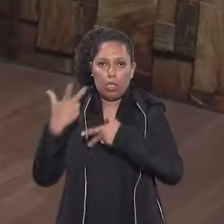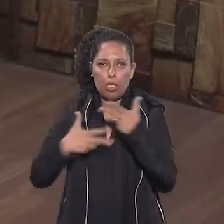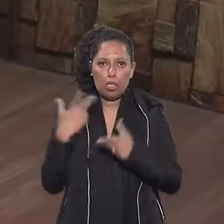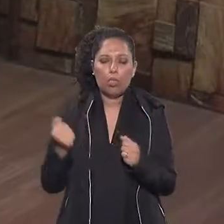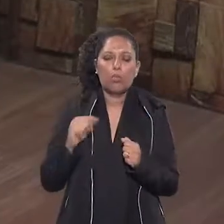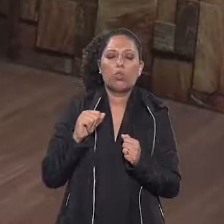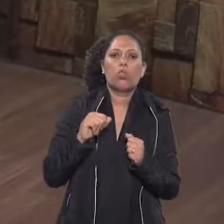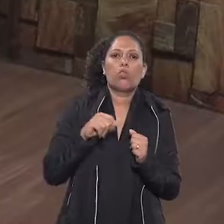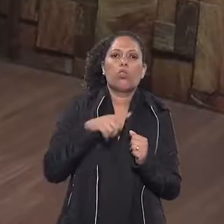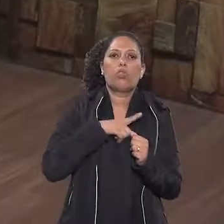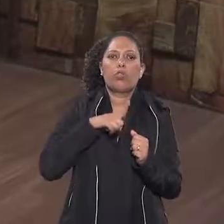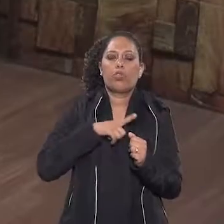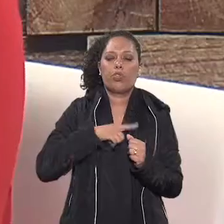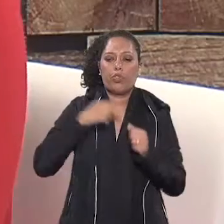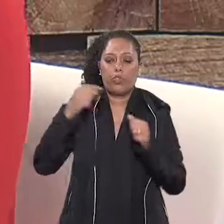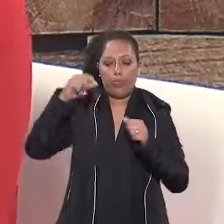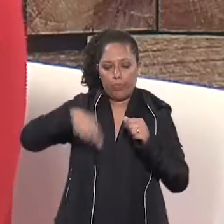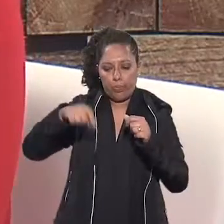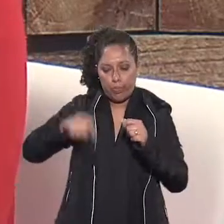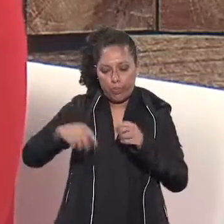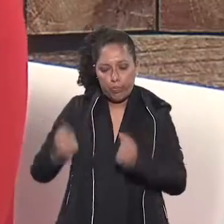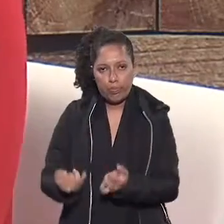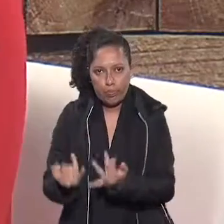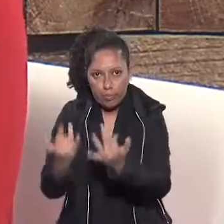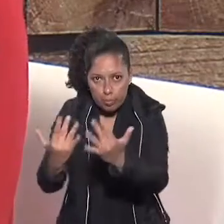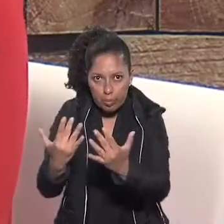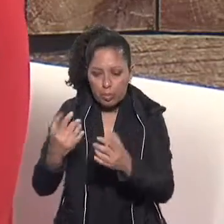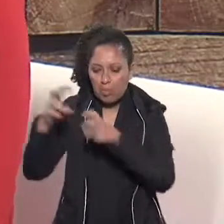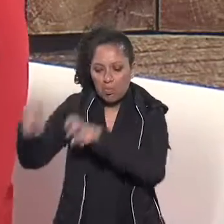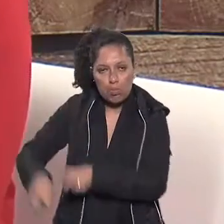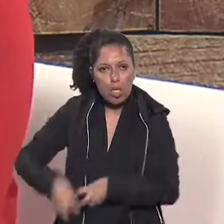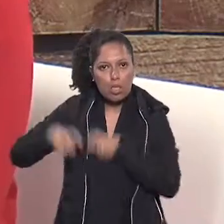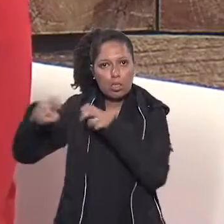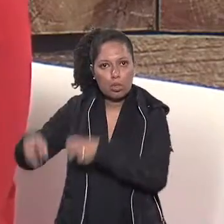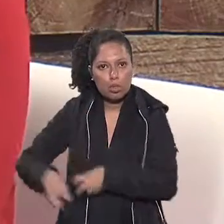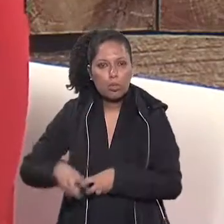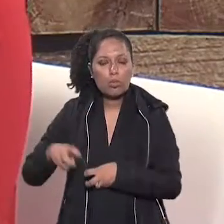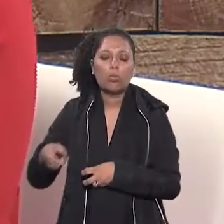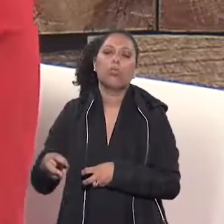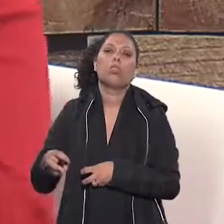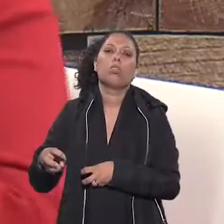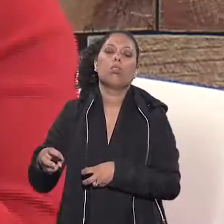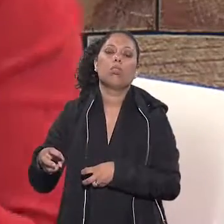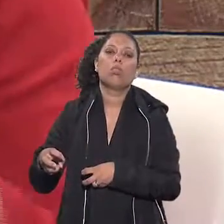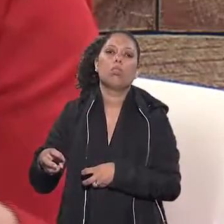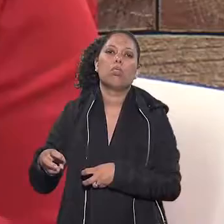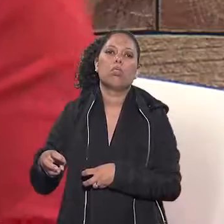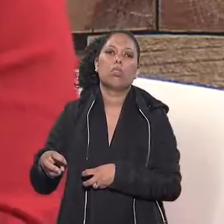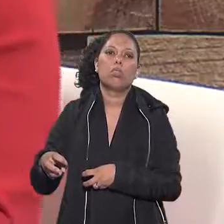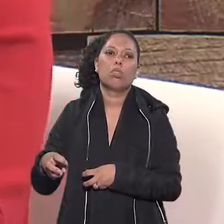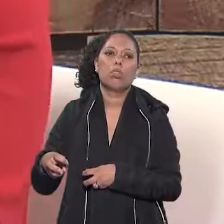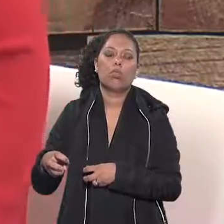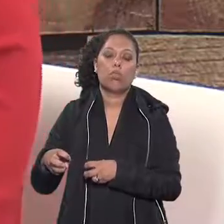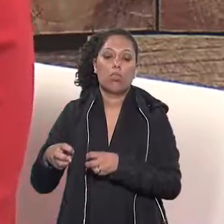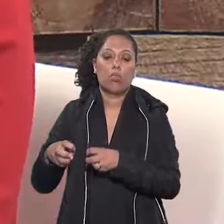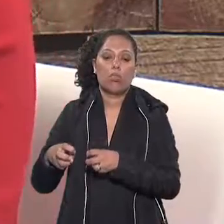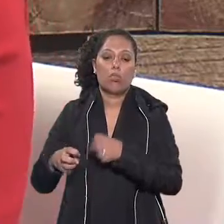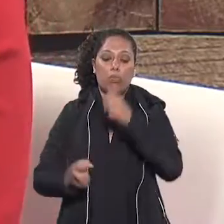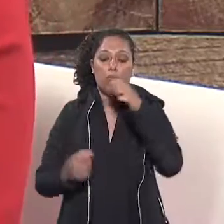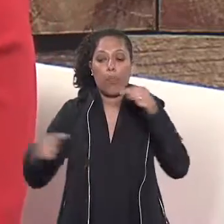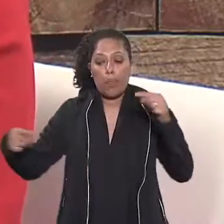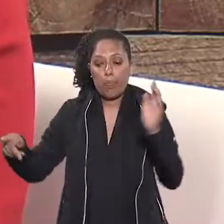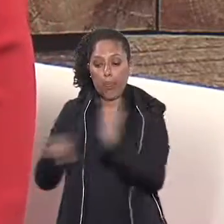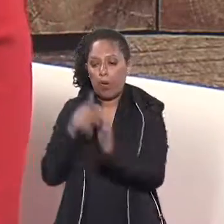questão da utilização de agrotóxicos, por exemplo, né, na agricultura, que é uma agricultura em